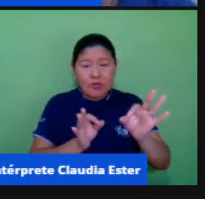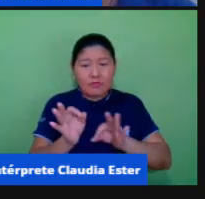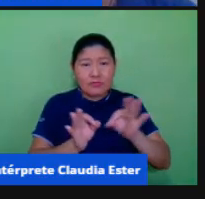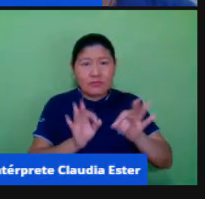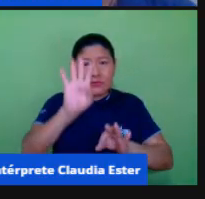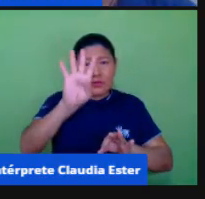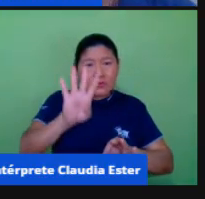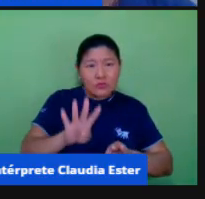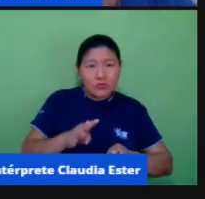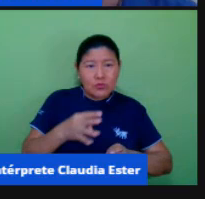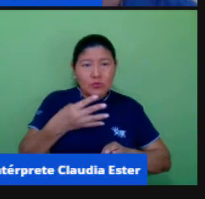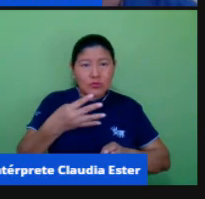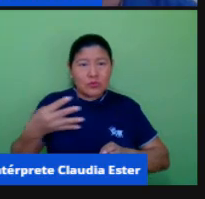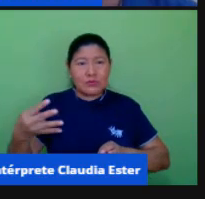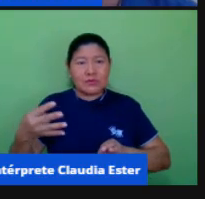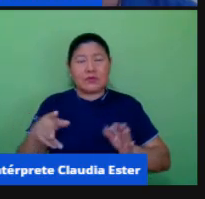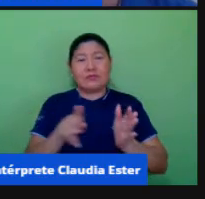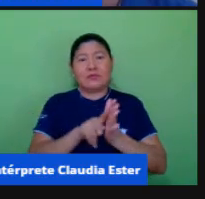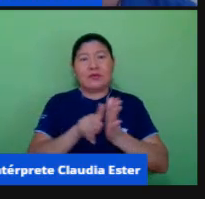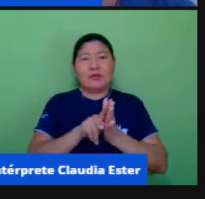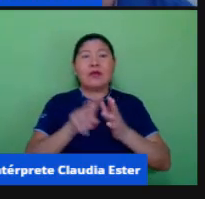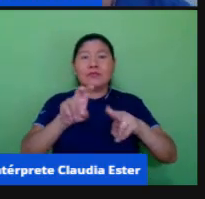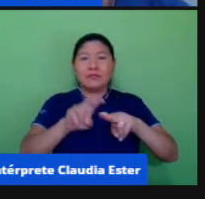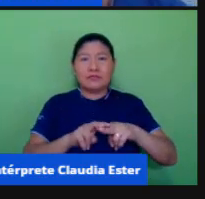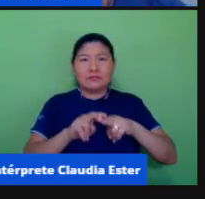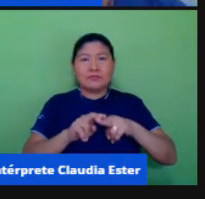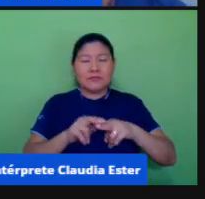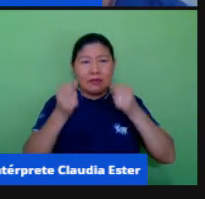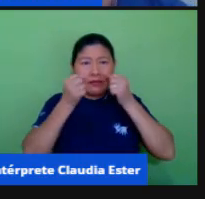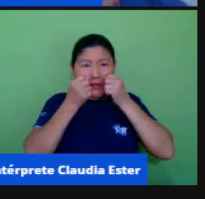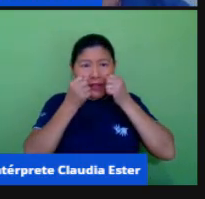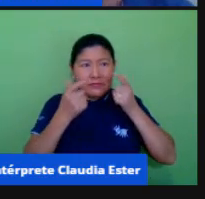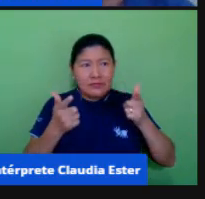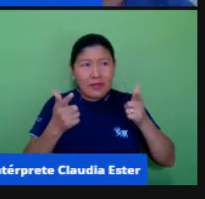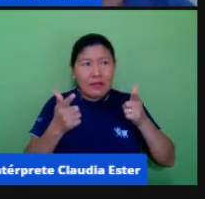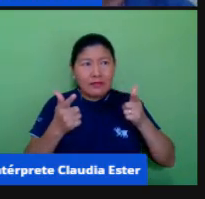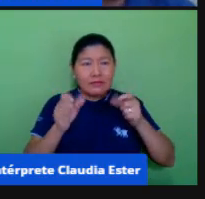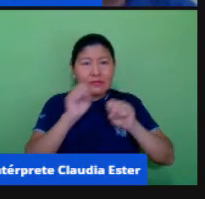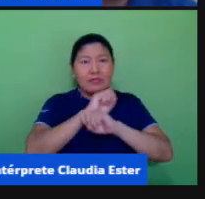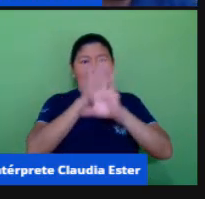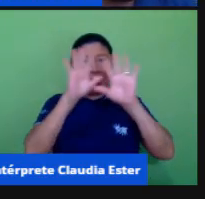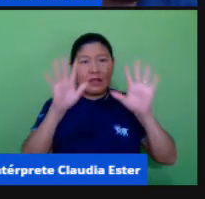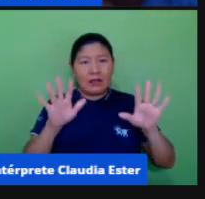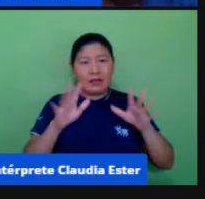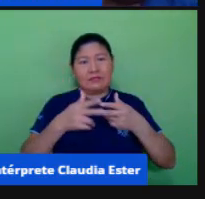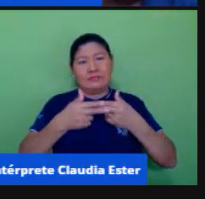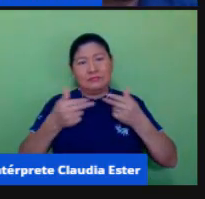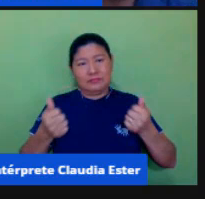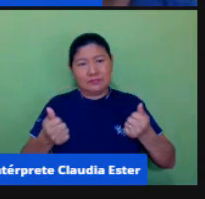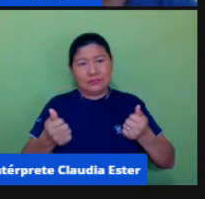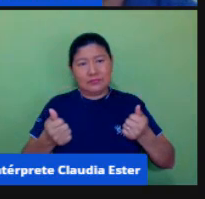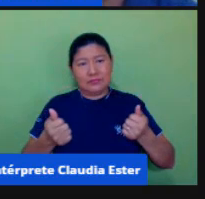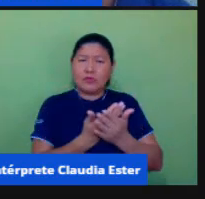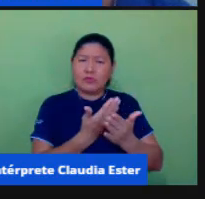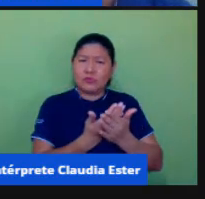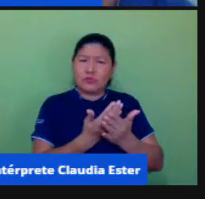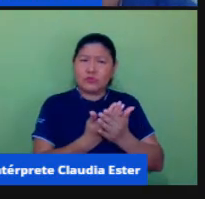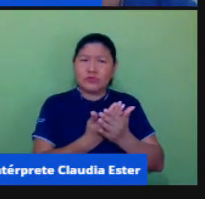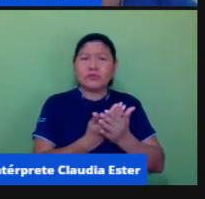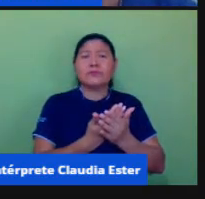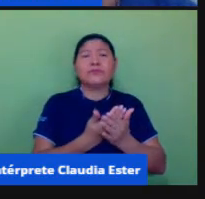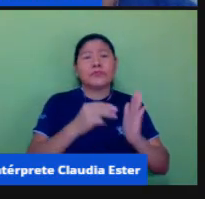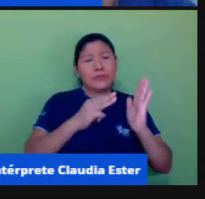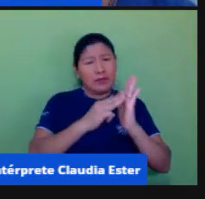fique atento a isso e possa, né, essa oportunidade, por exemplo, de estudo sobre as metodologias